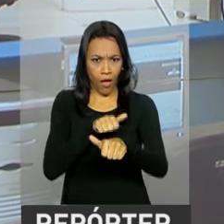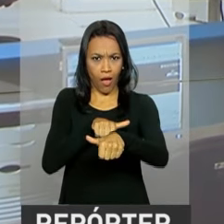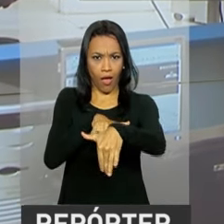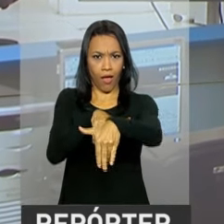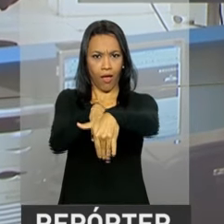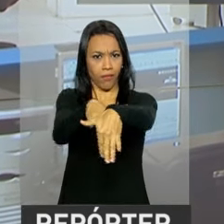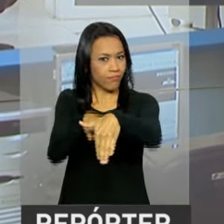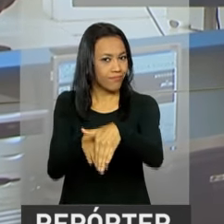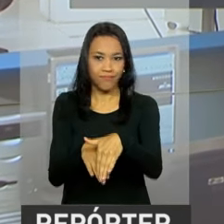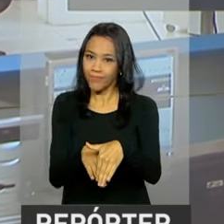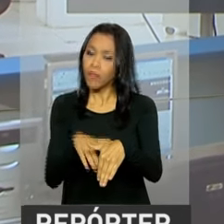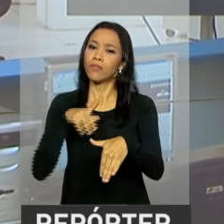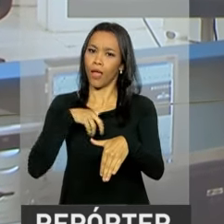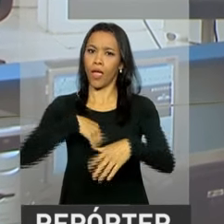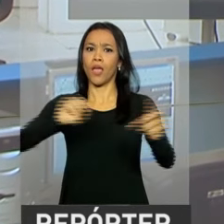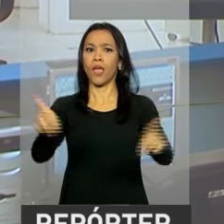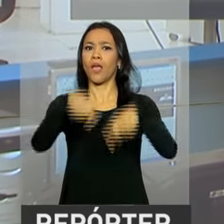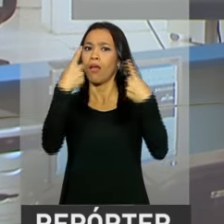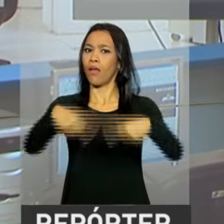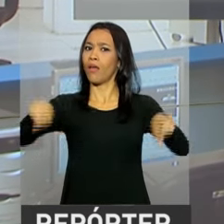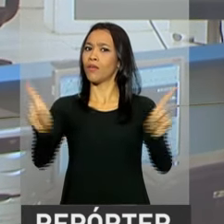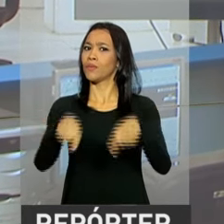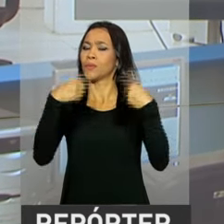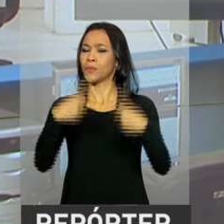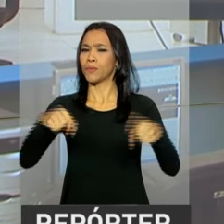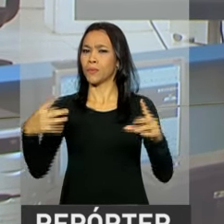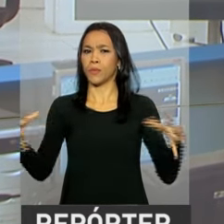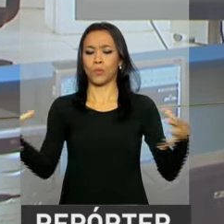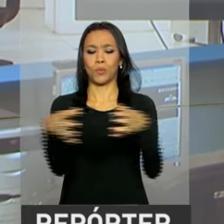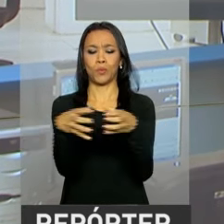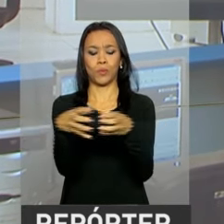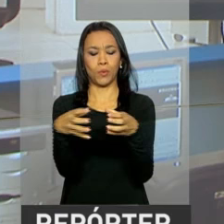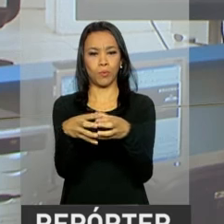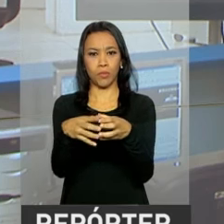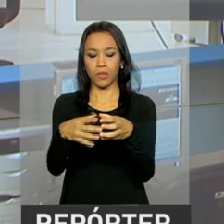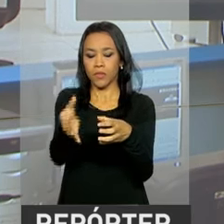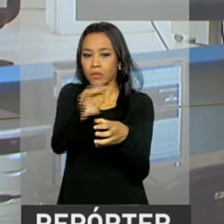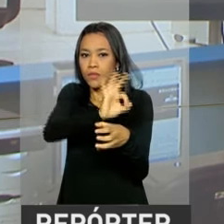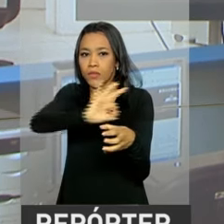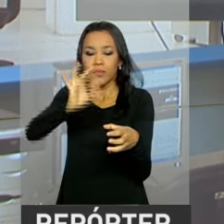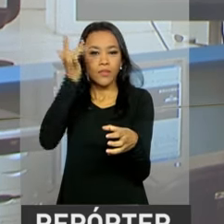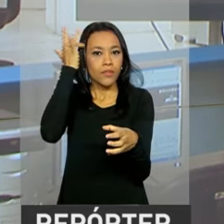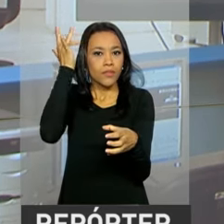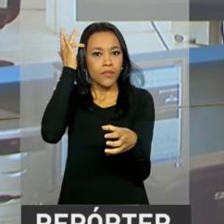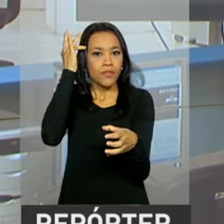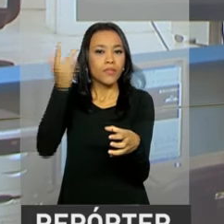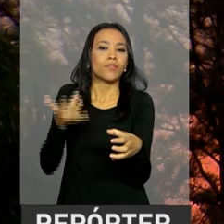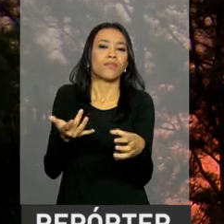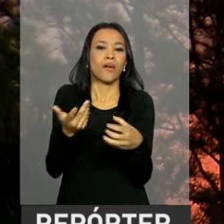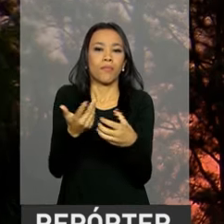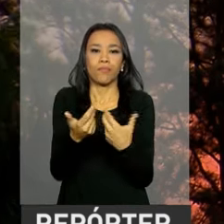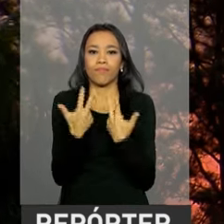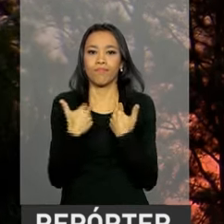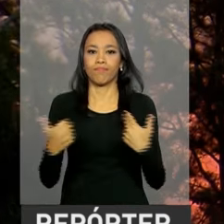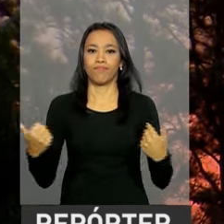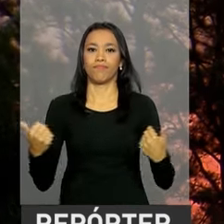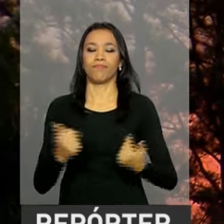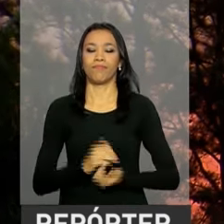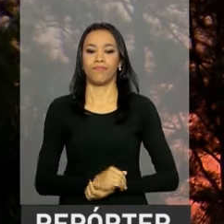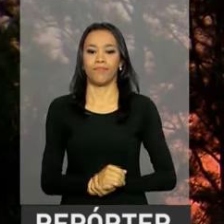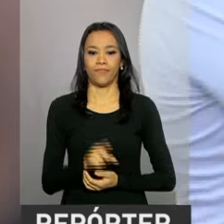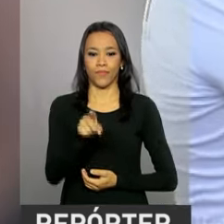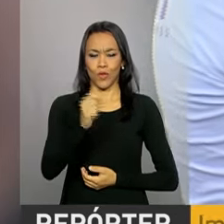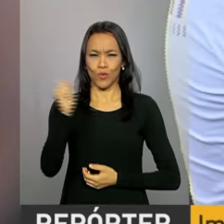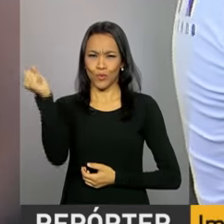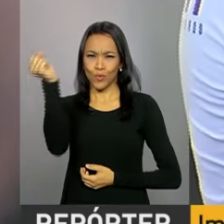Em Brasília, a Orquestra Sinfônica apresentou um repertório que foi do clássico ao popular. O pôr